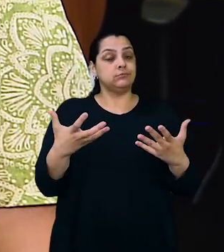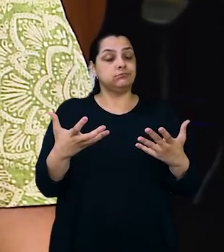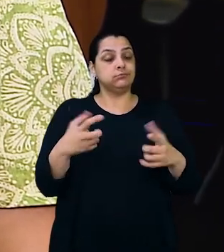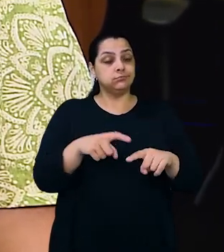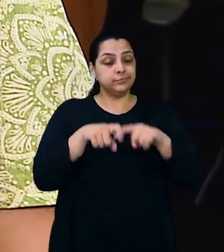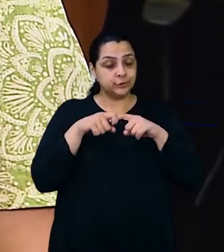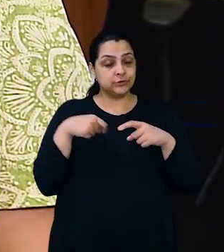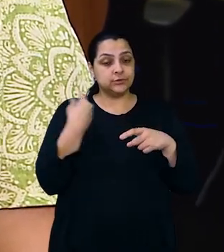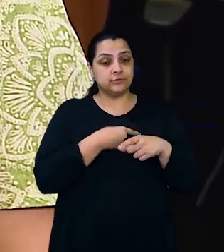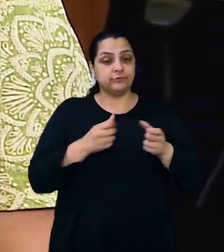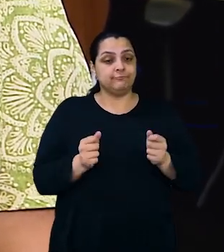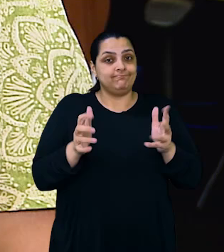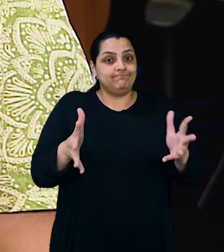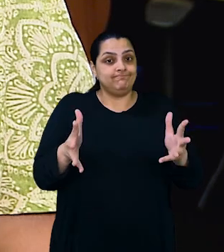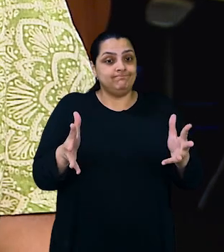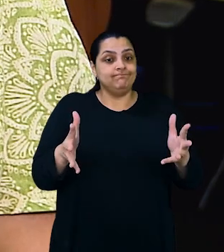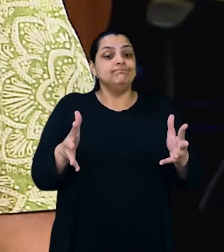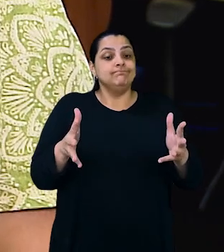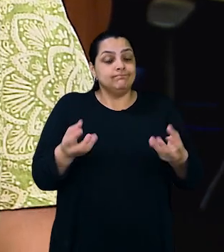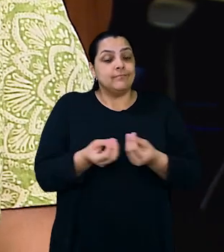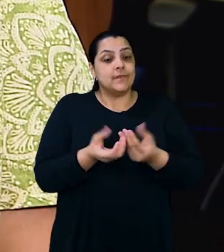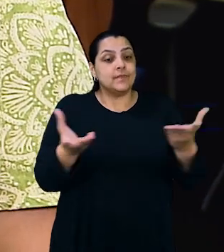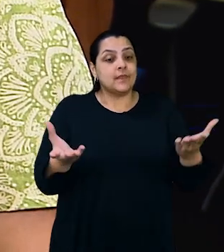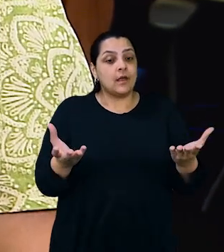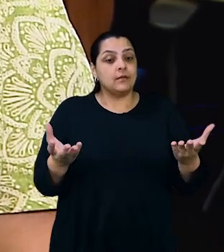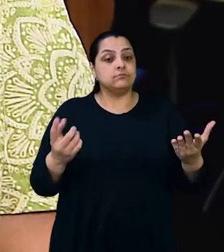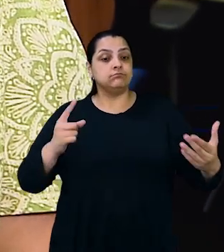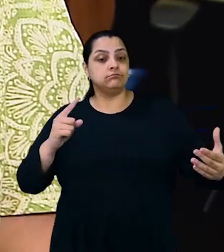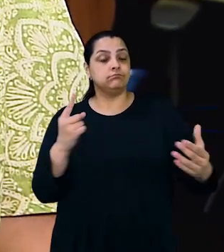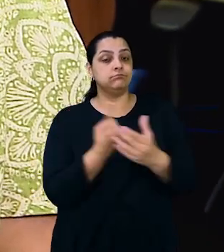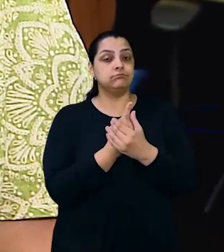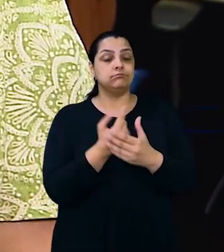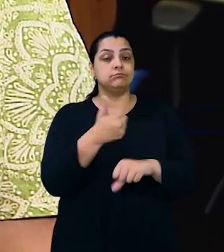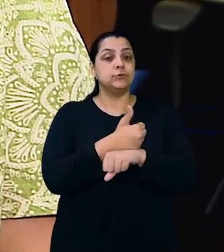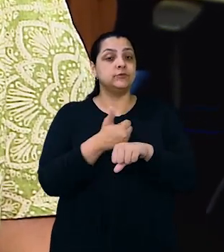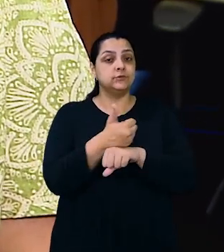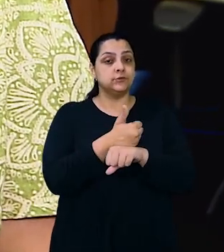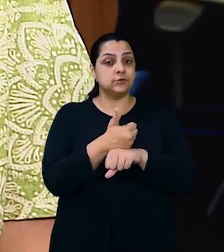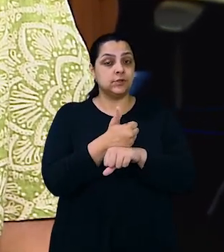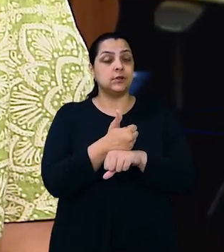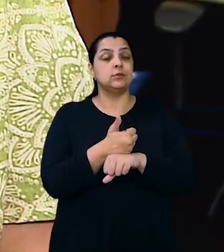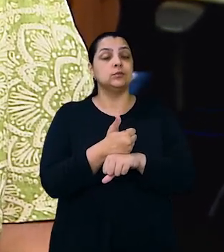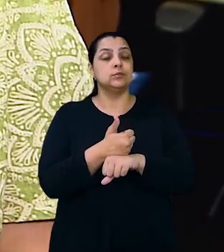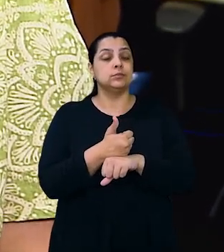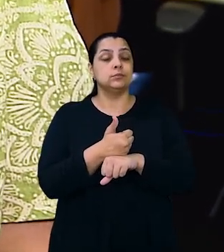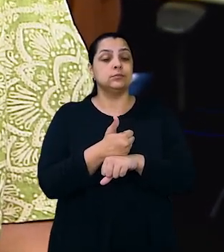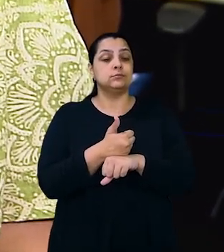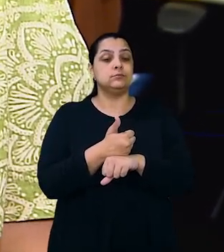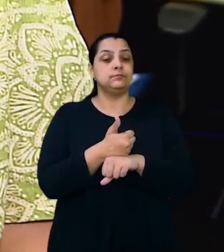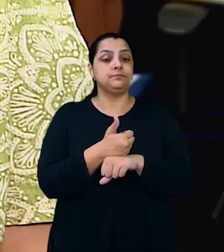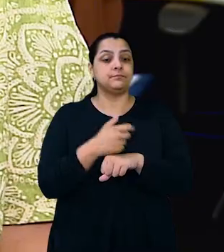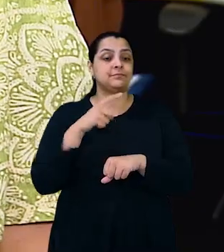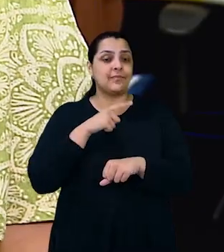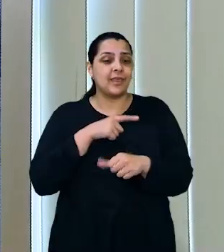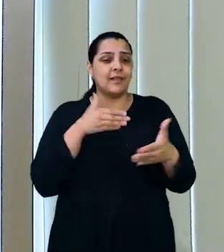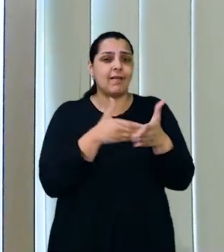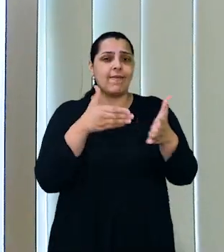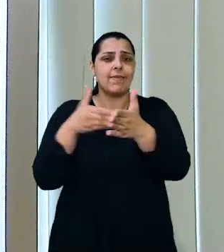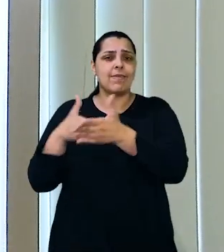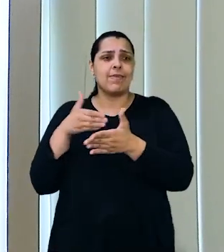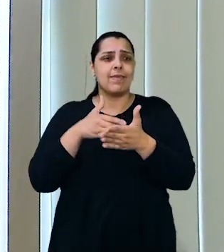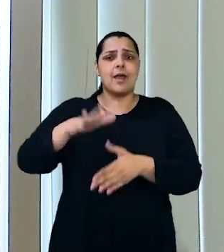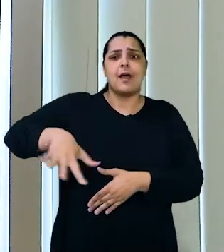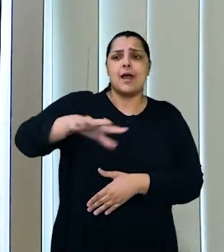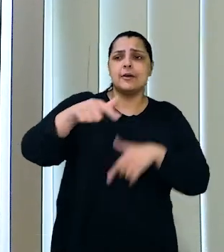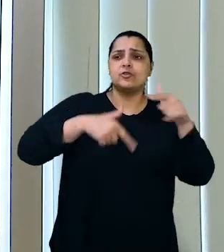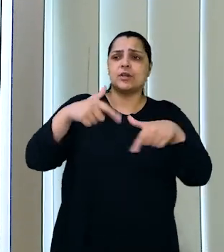Essa iniciativa, ela viabiliza a inserção de profissionais que enfrentam imensas barreiras no mercado